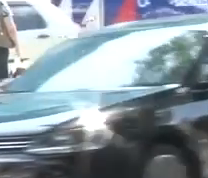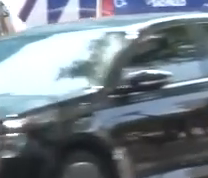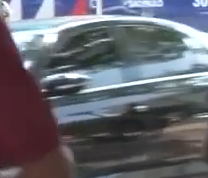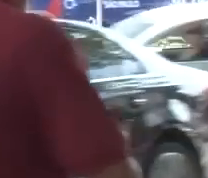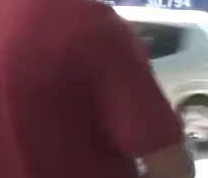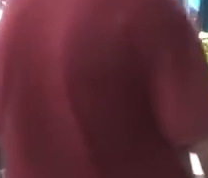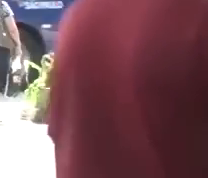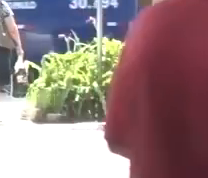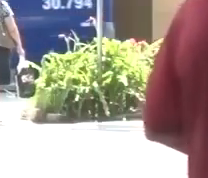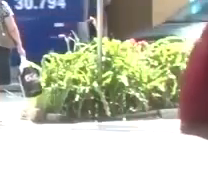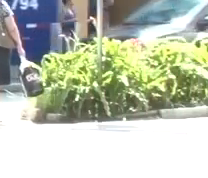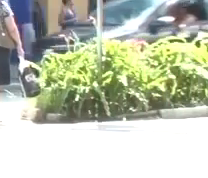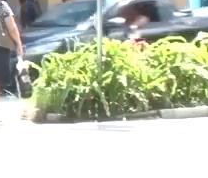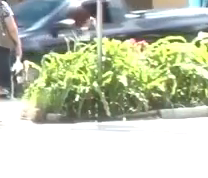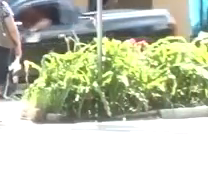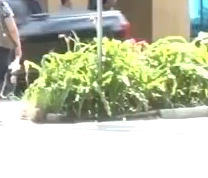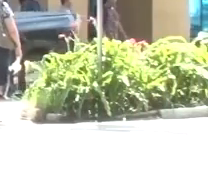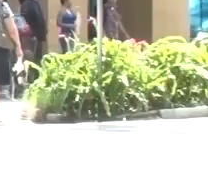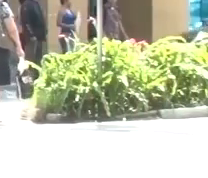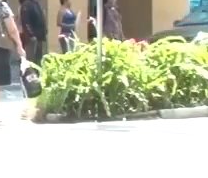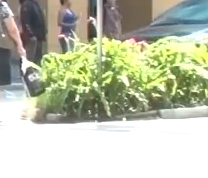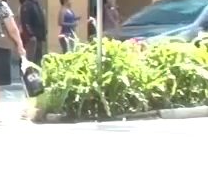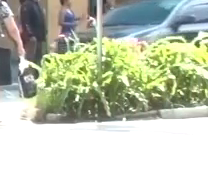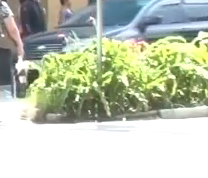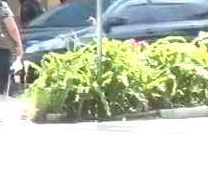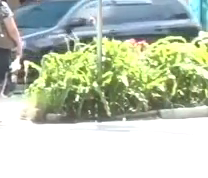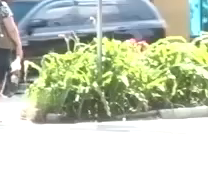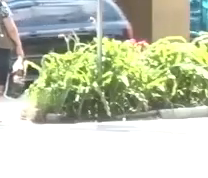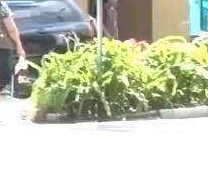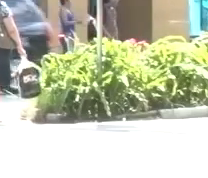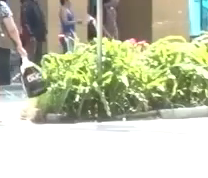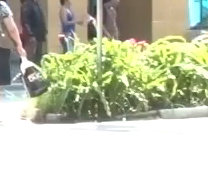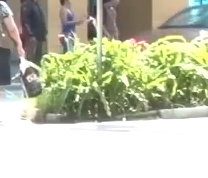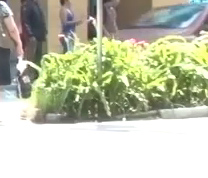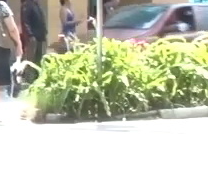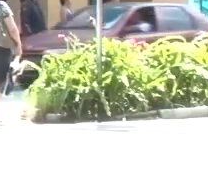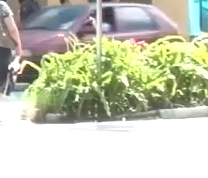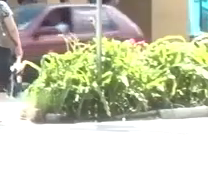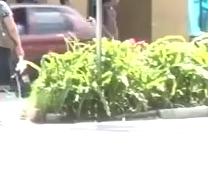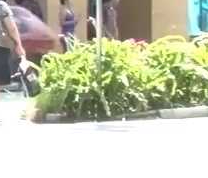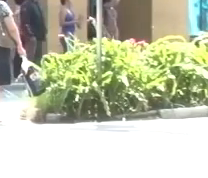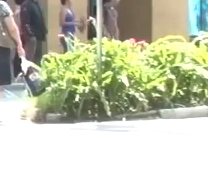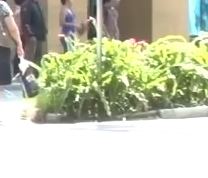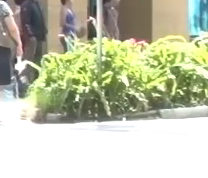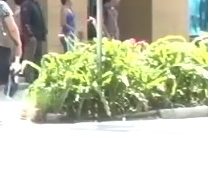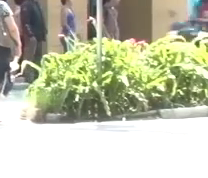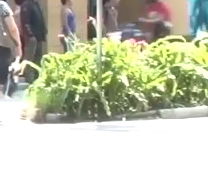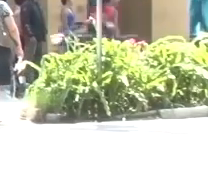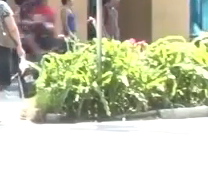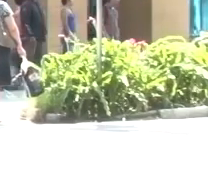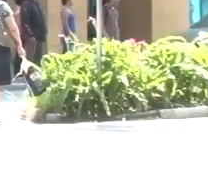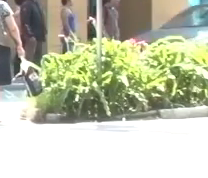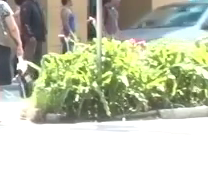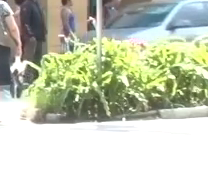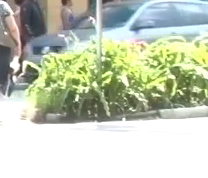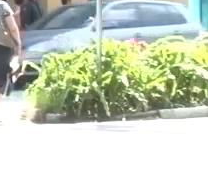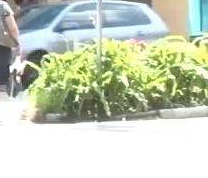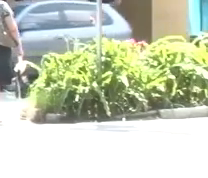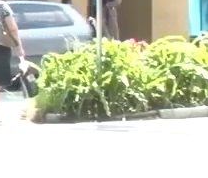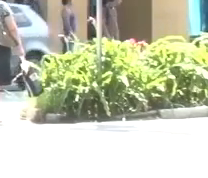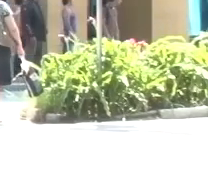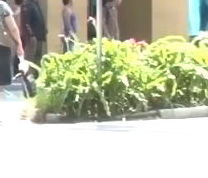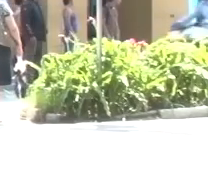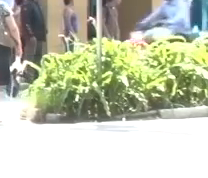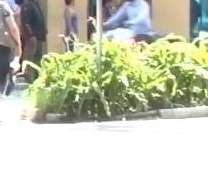nova legislatura. Cada legislatura tem 4 anos, o mesmo período de mandato dos vereadores.